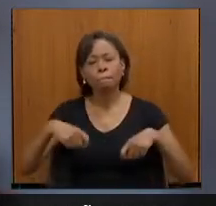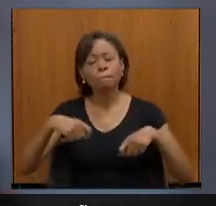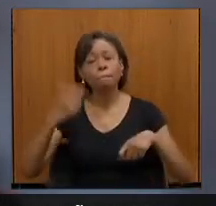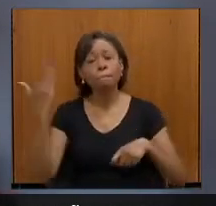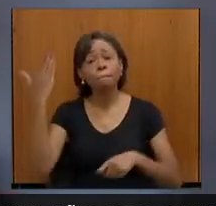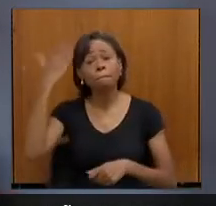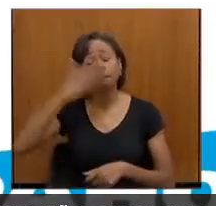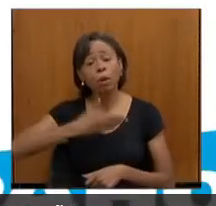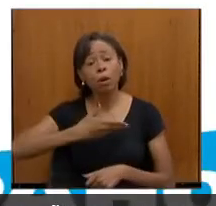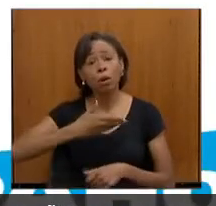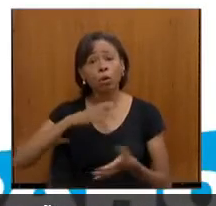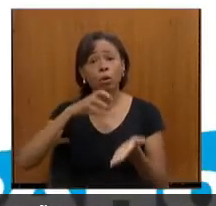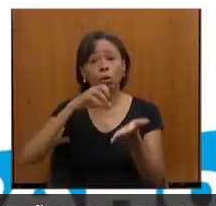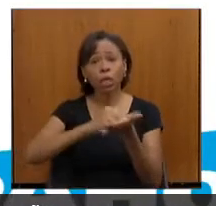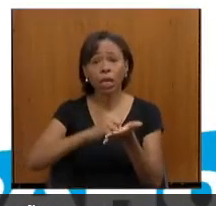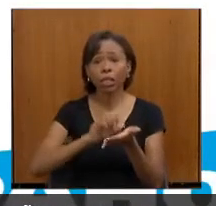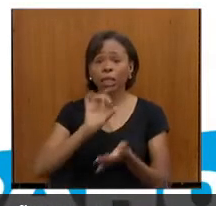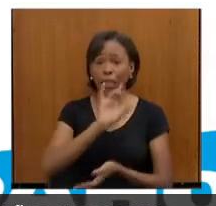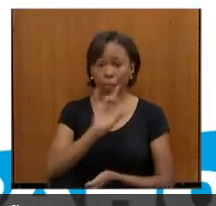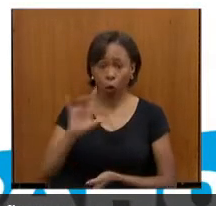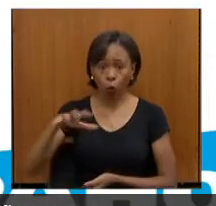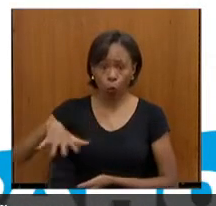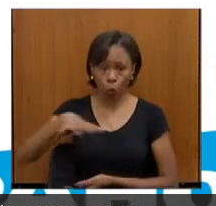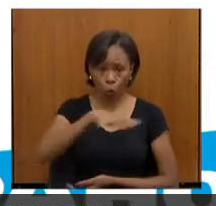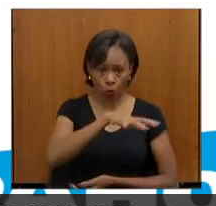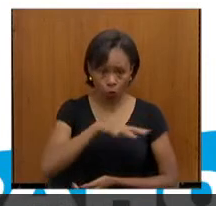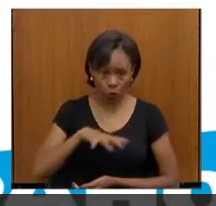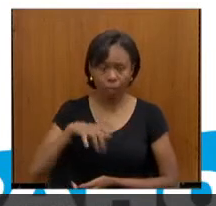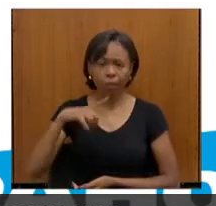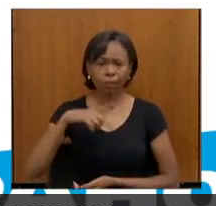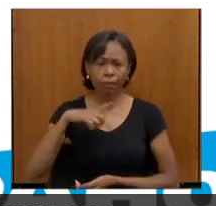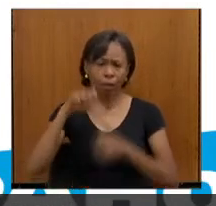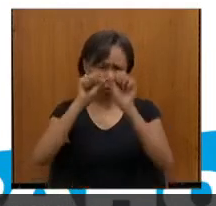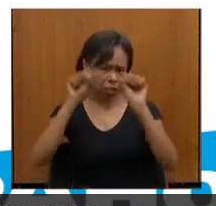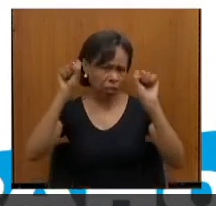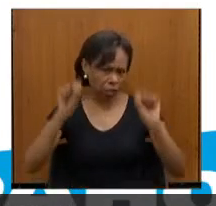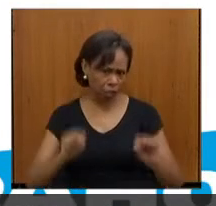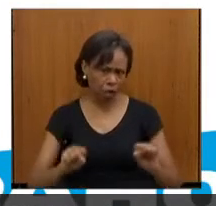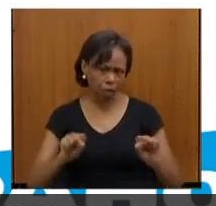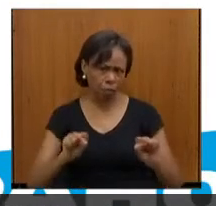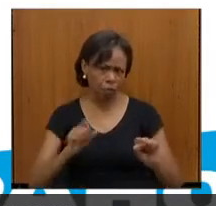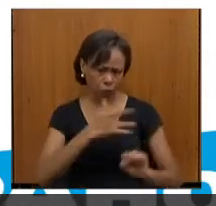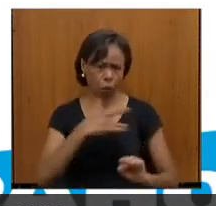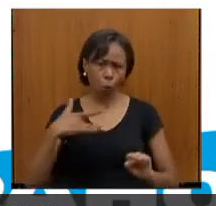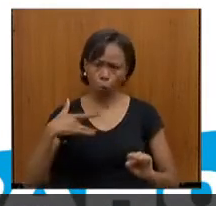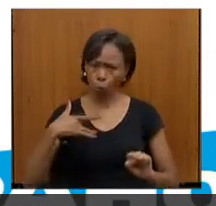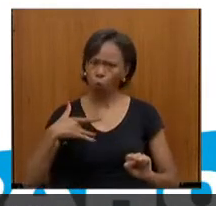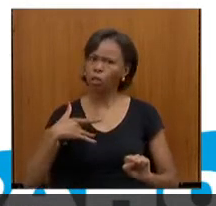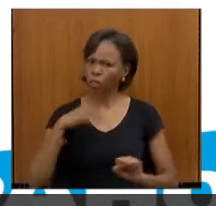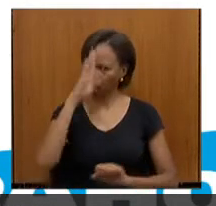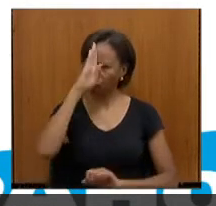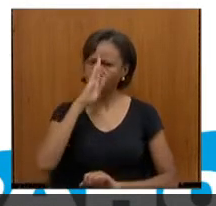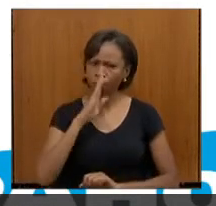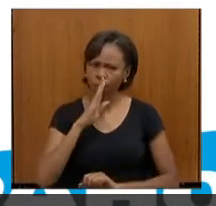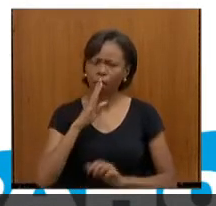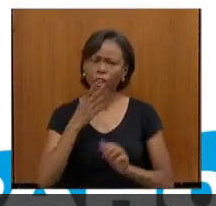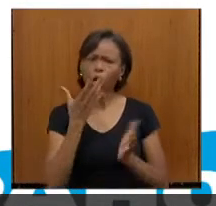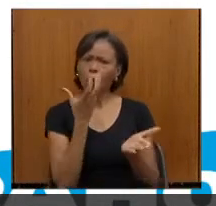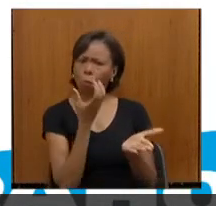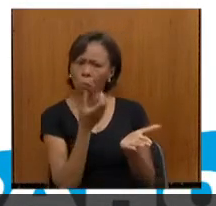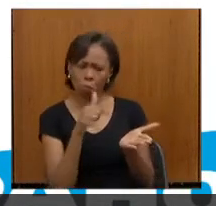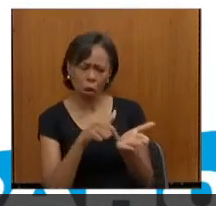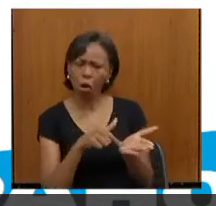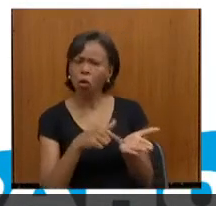em cada um dos serviços. Nós temos um sistema totalmente gratuito que pode ser usado no celular, no